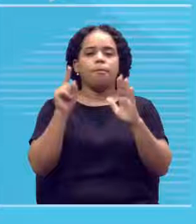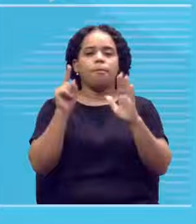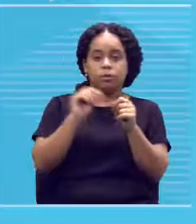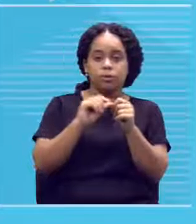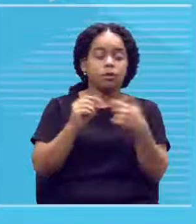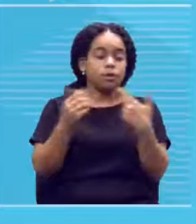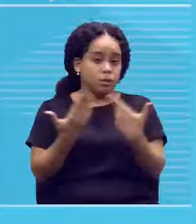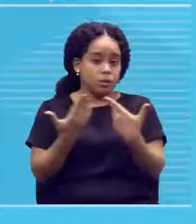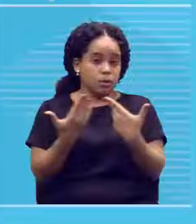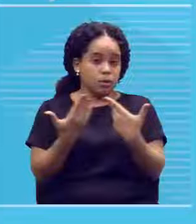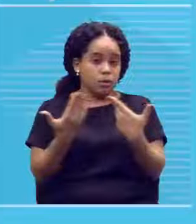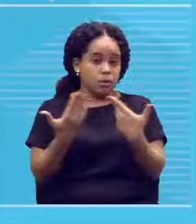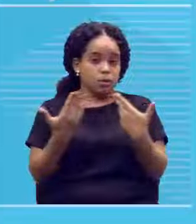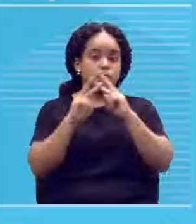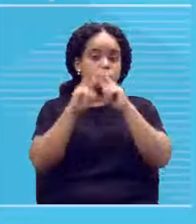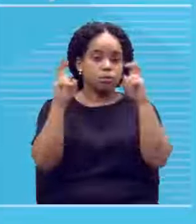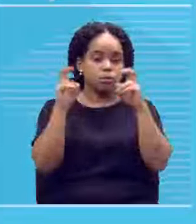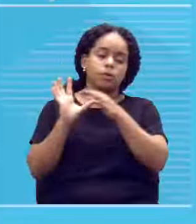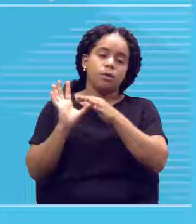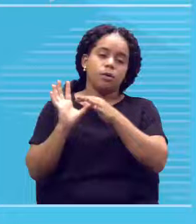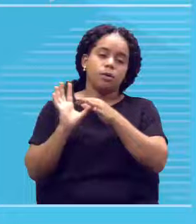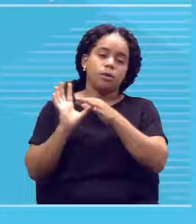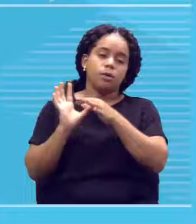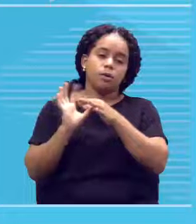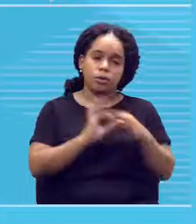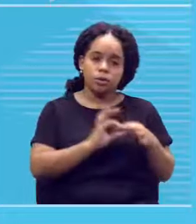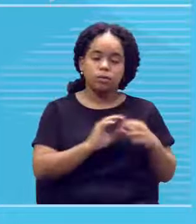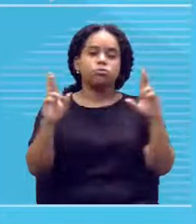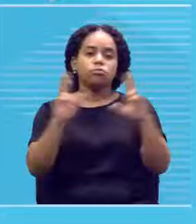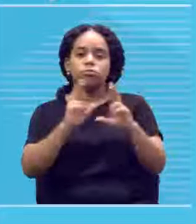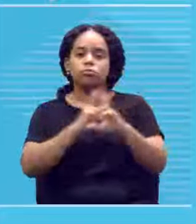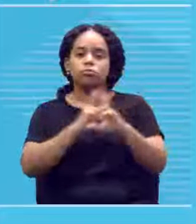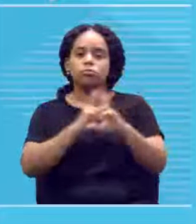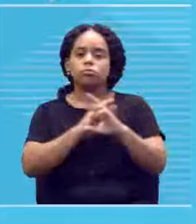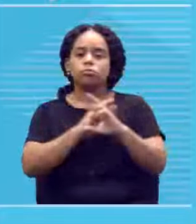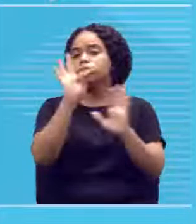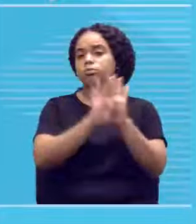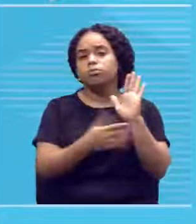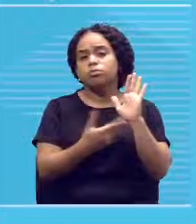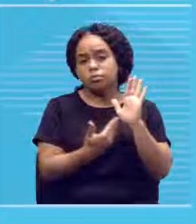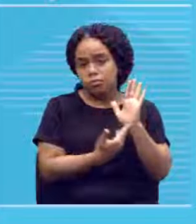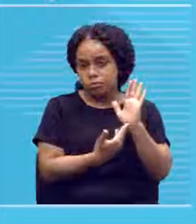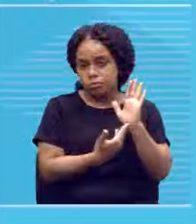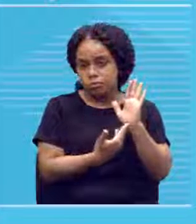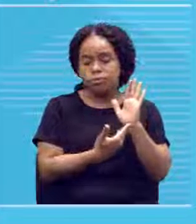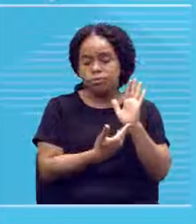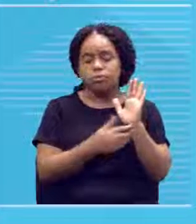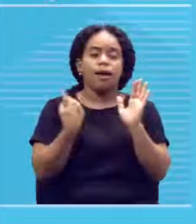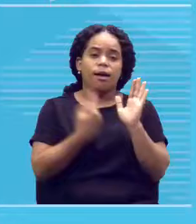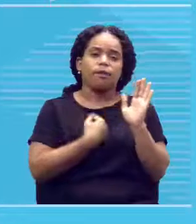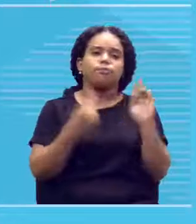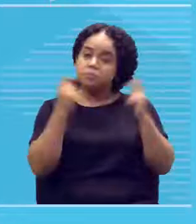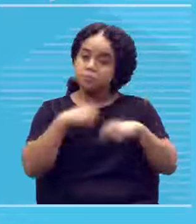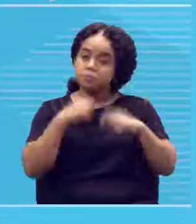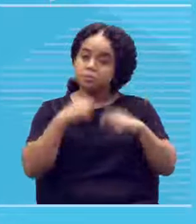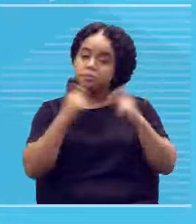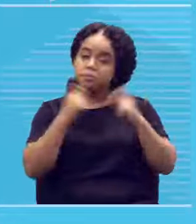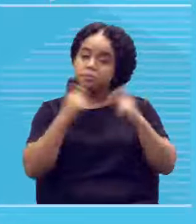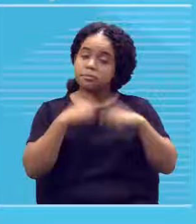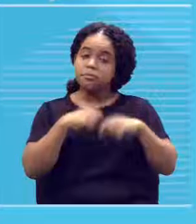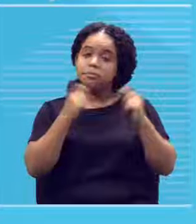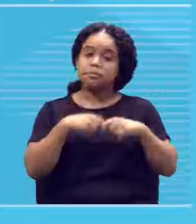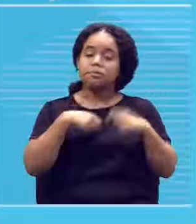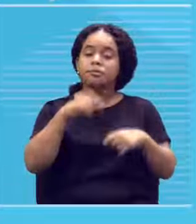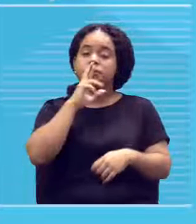agora sobre coesão em relação a esse texto aí nós estamos capacitados